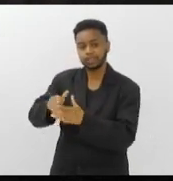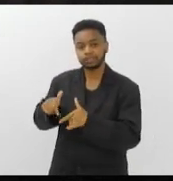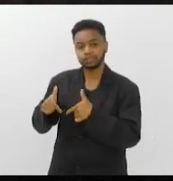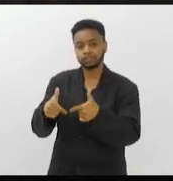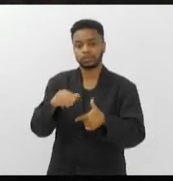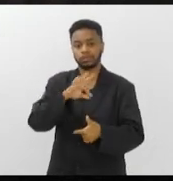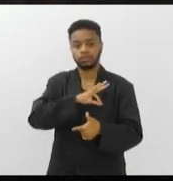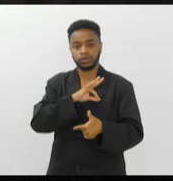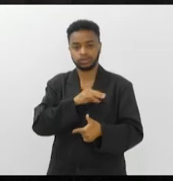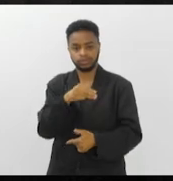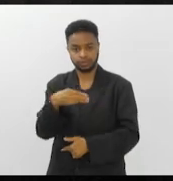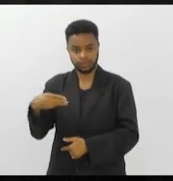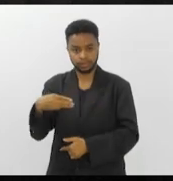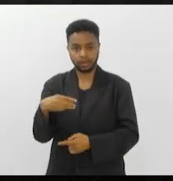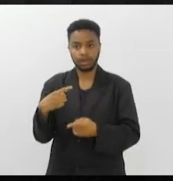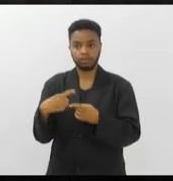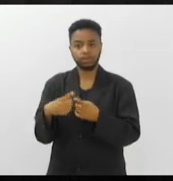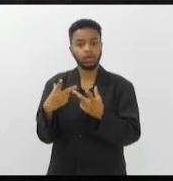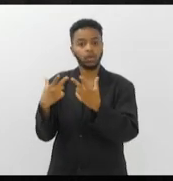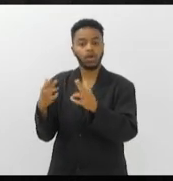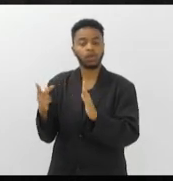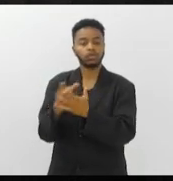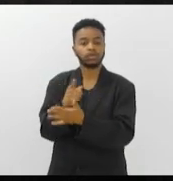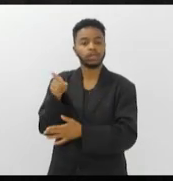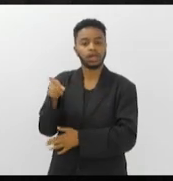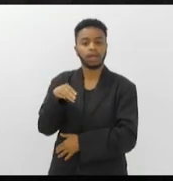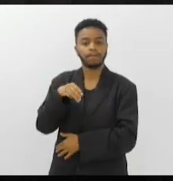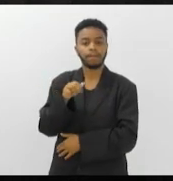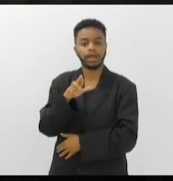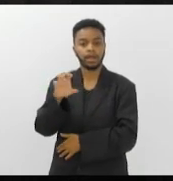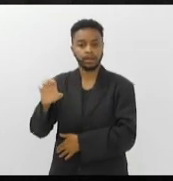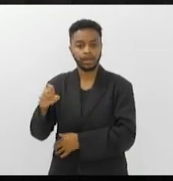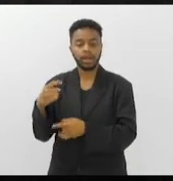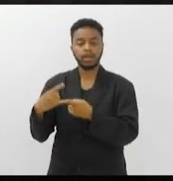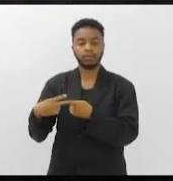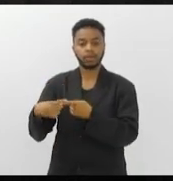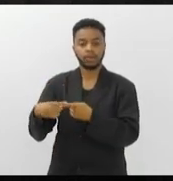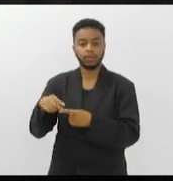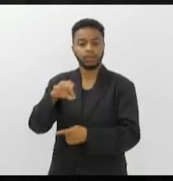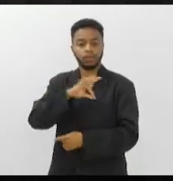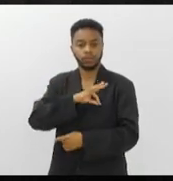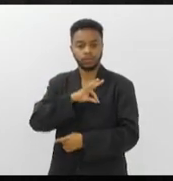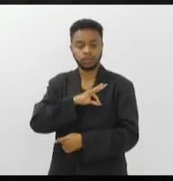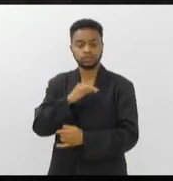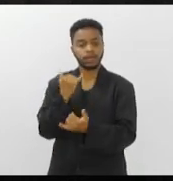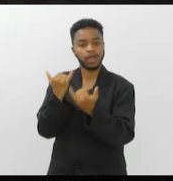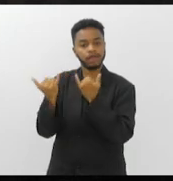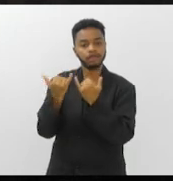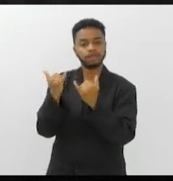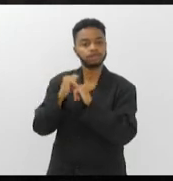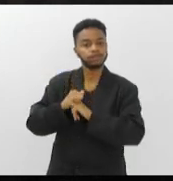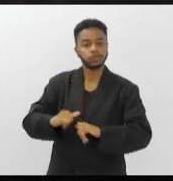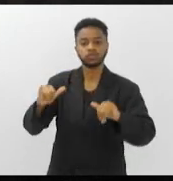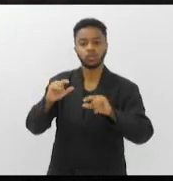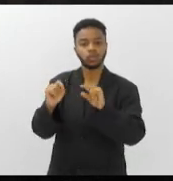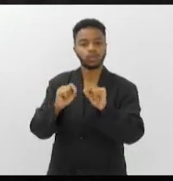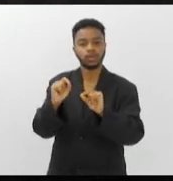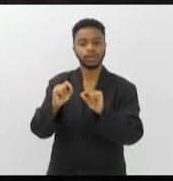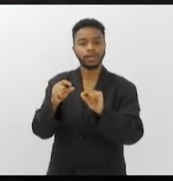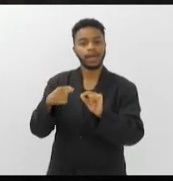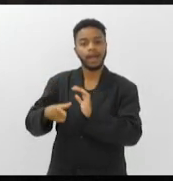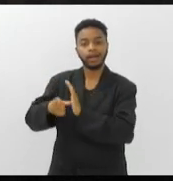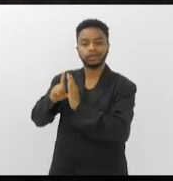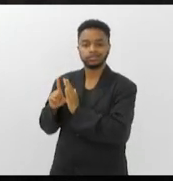Militar, que aquela ocorrência que aconteceu na Maré, como o comandante, o secretário de Polícia Militar informou, que avisou sobre a operação